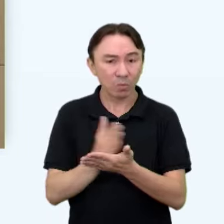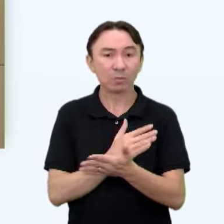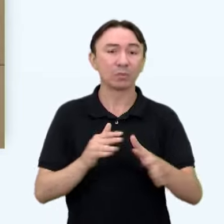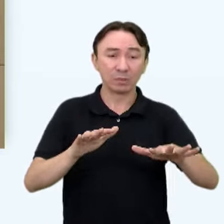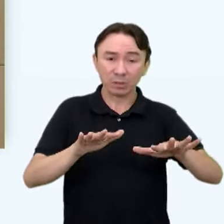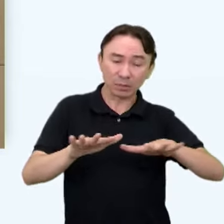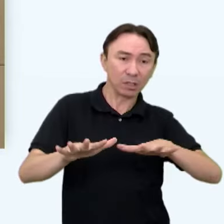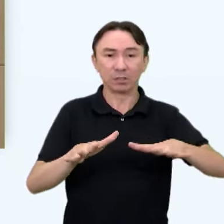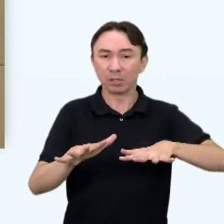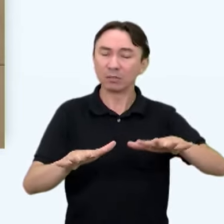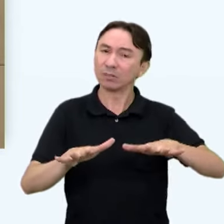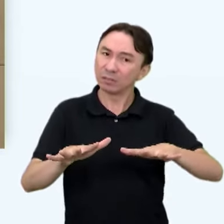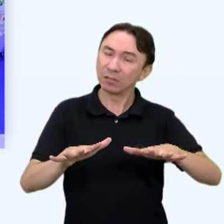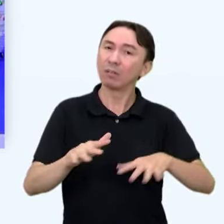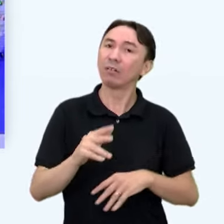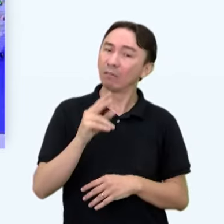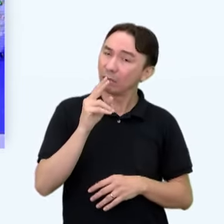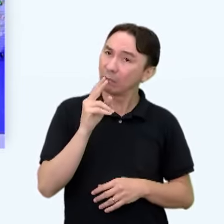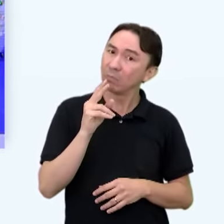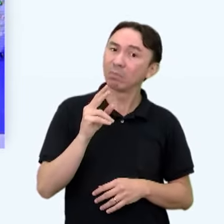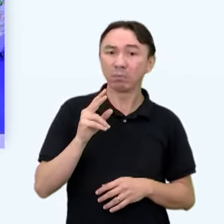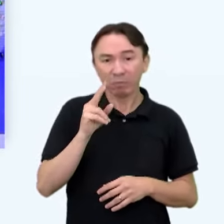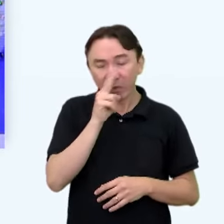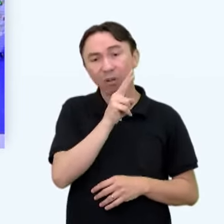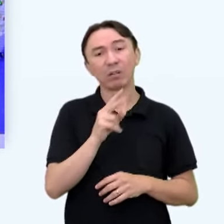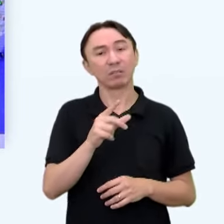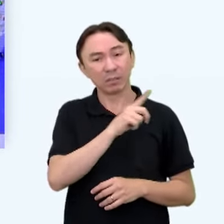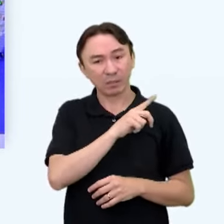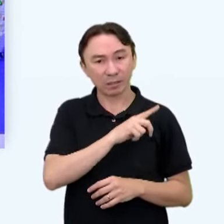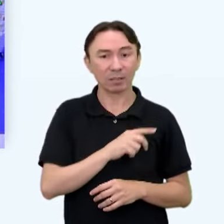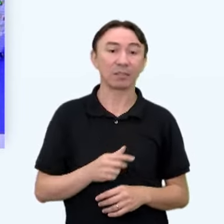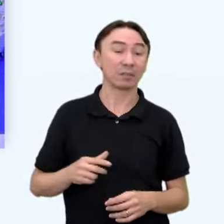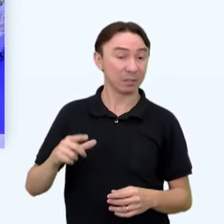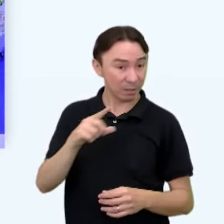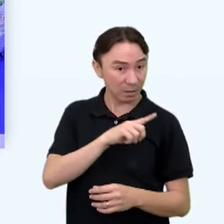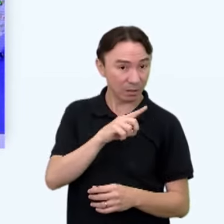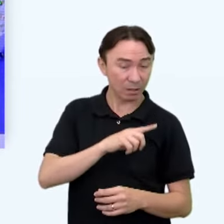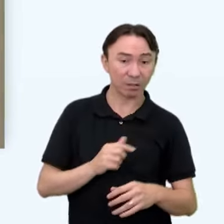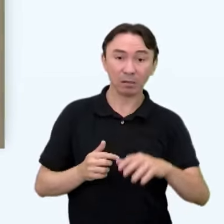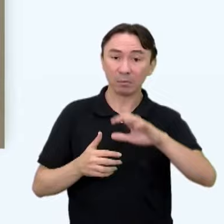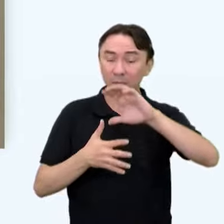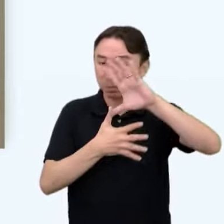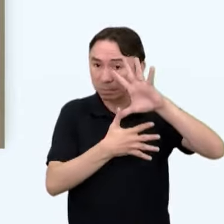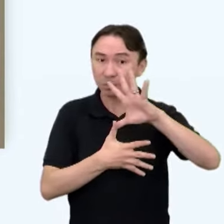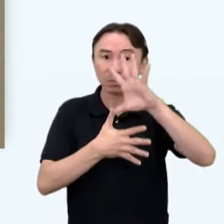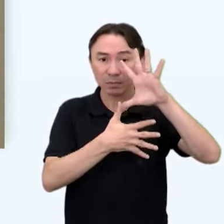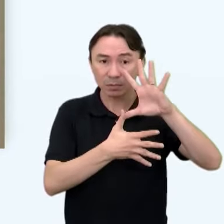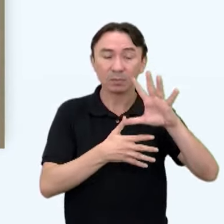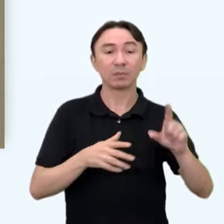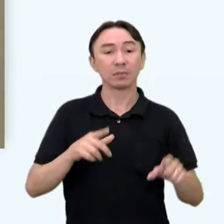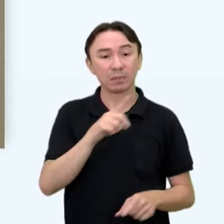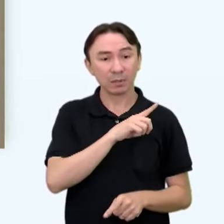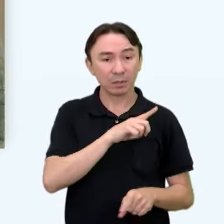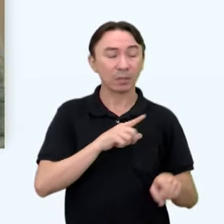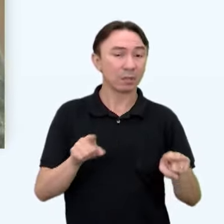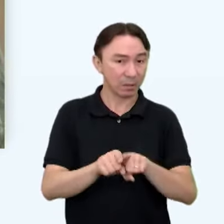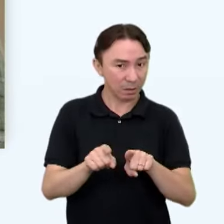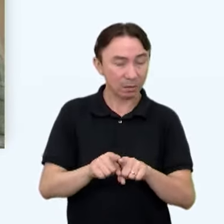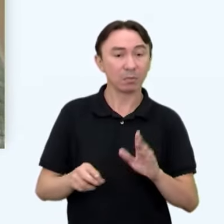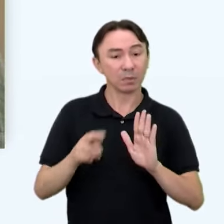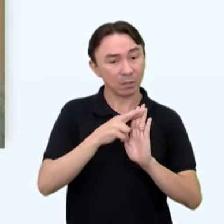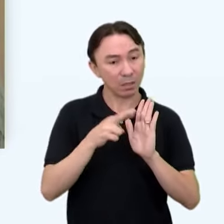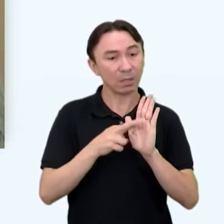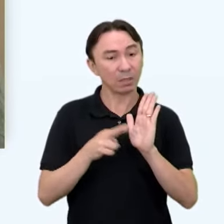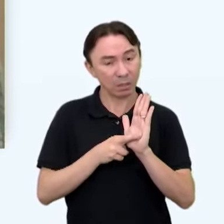para causar danos, tanto que existia um mapa e uma norma de ameaça sísmica para o Brasil. Esse